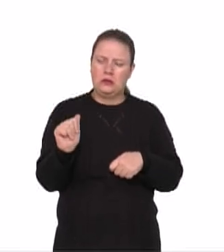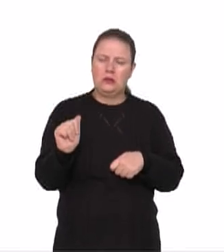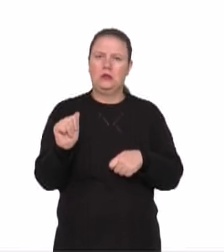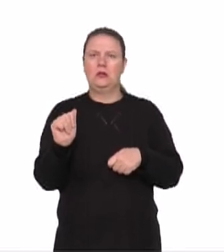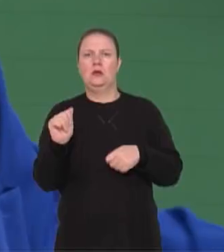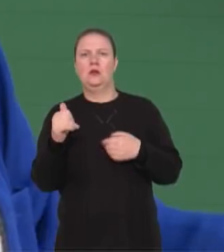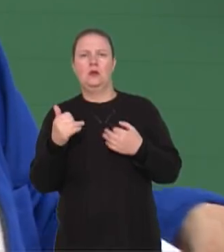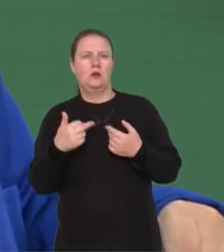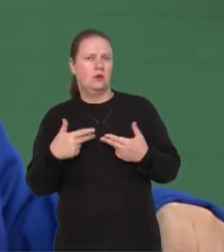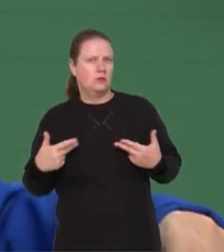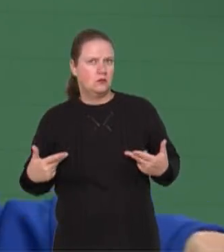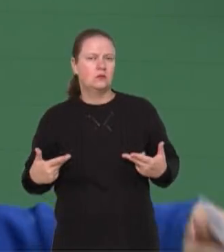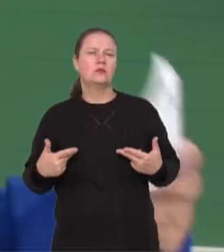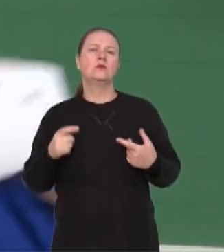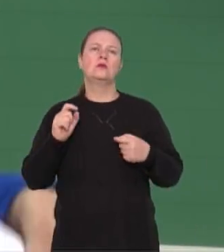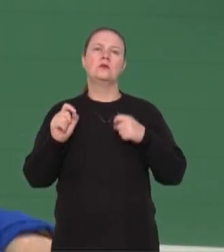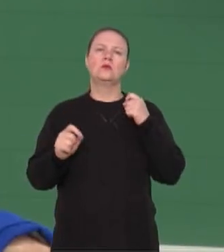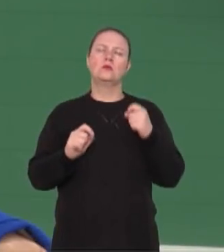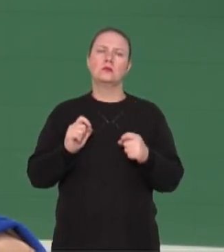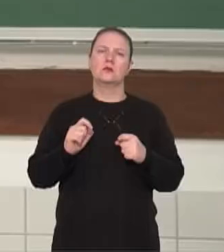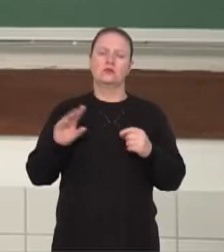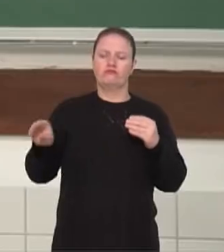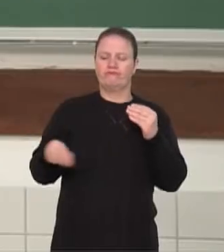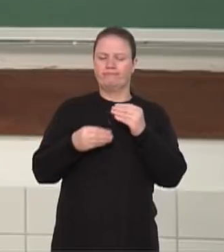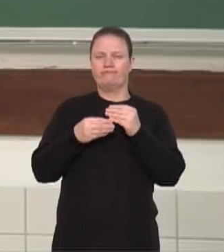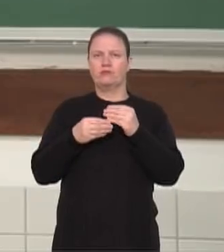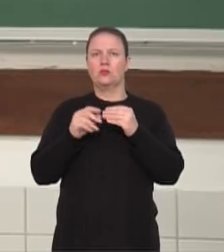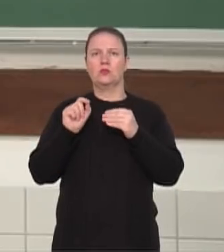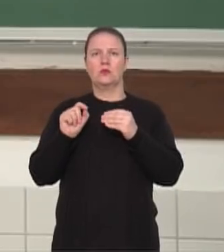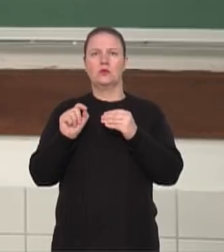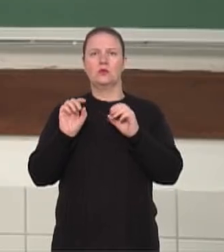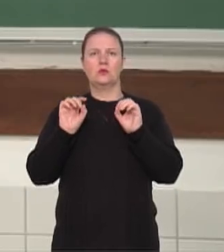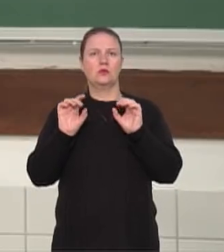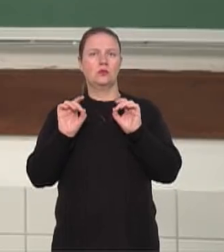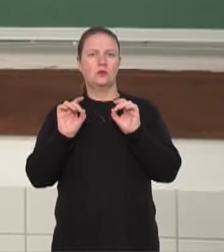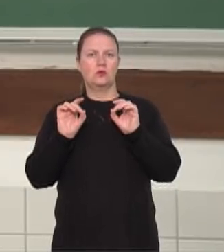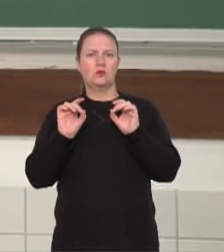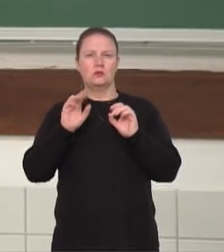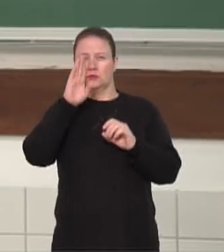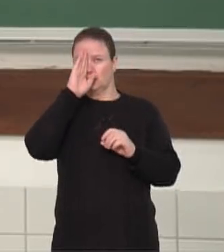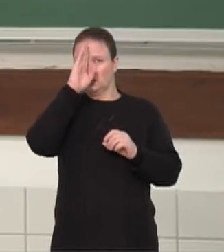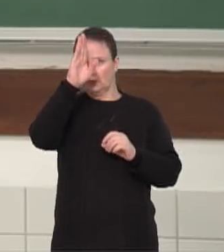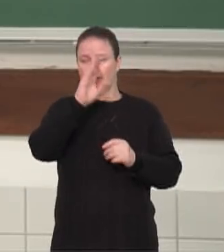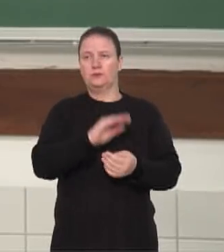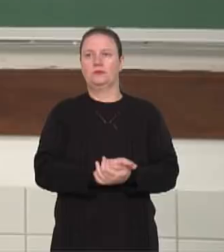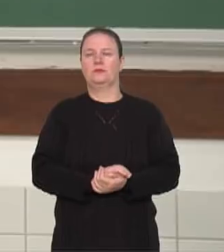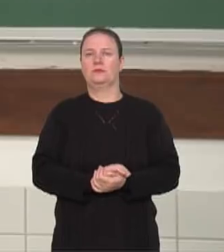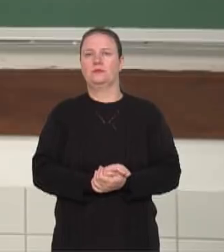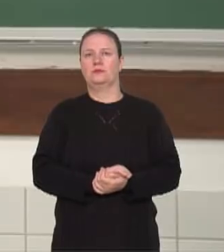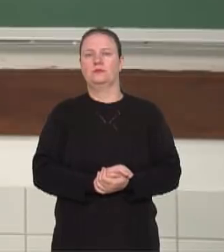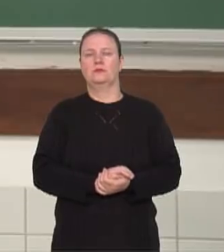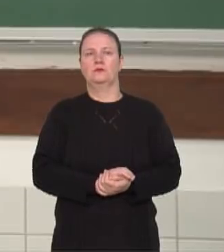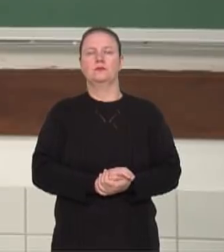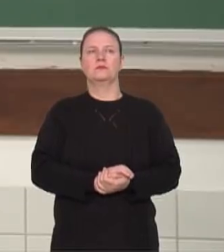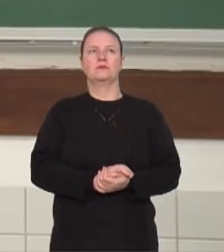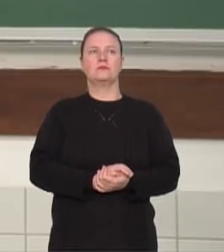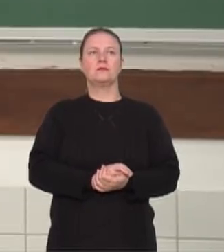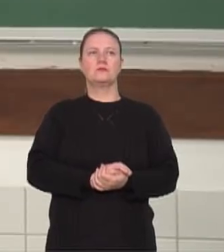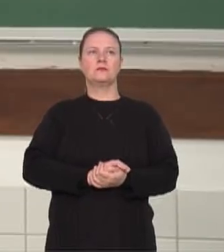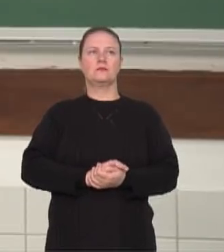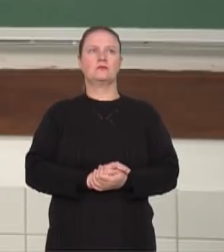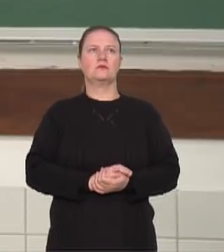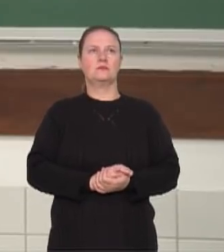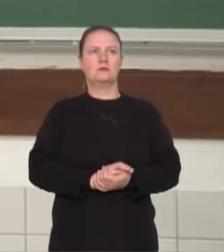por, perante, com, né, as preposições que a gente já estudou, eles são transitivos diretos, certo?